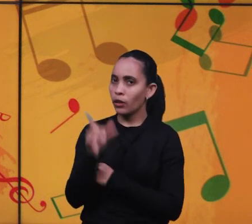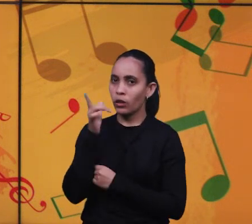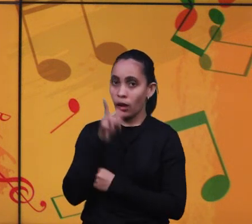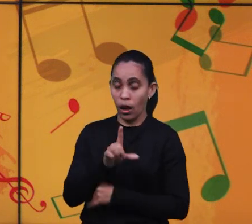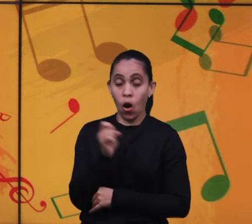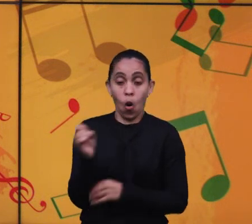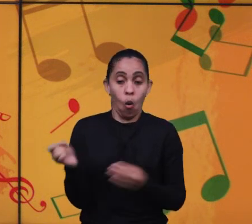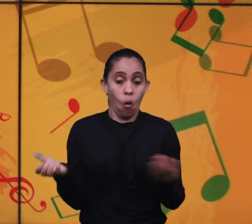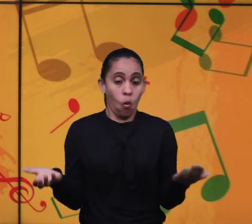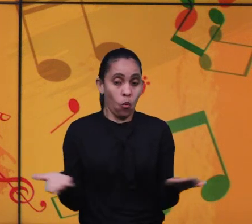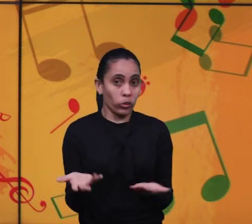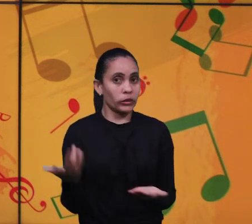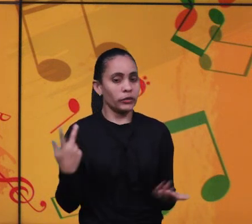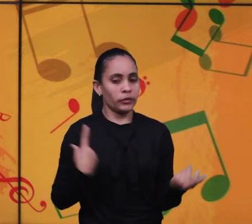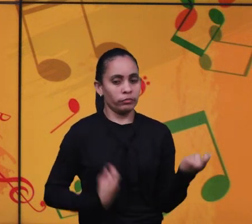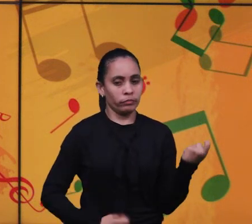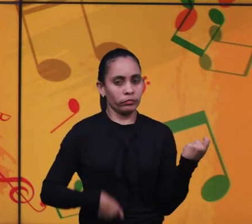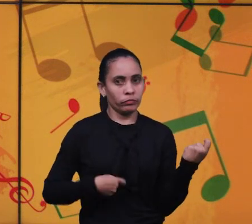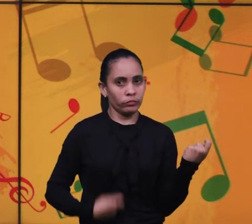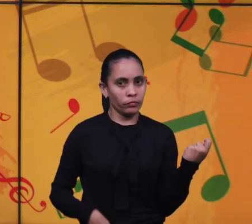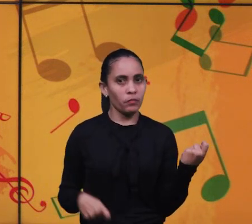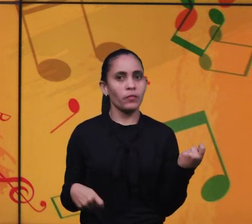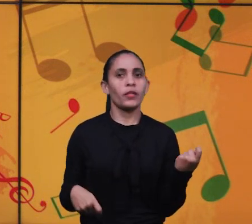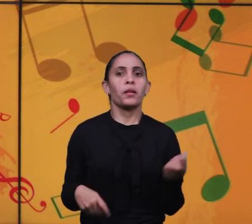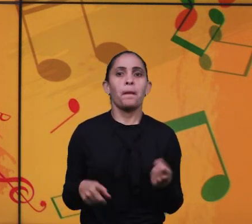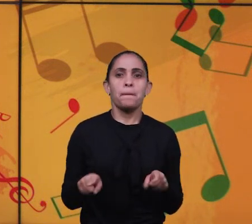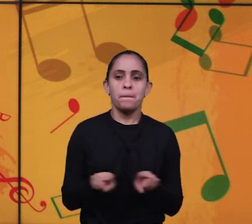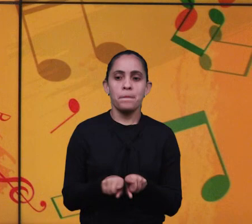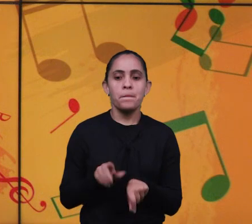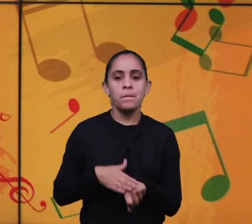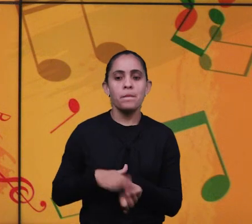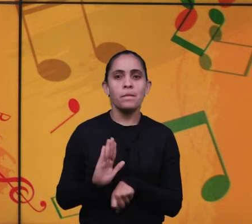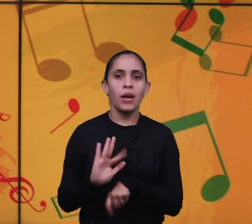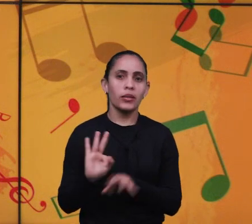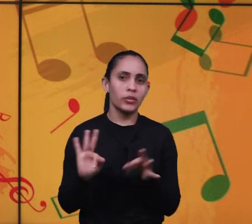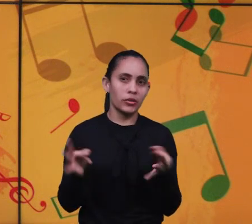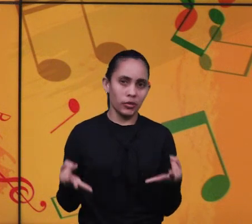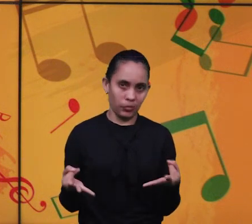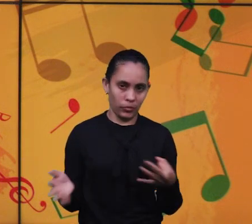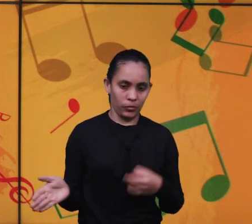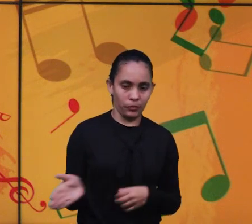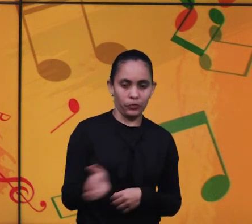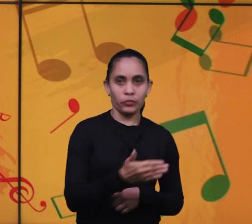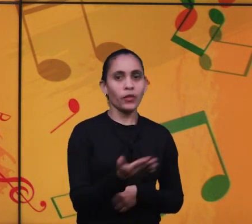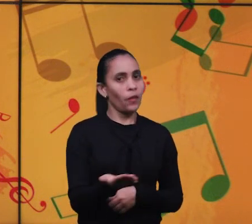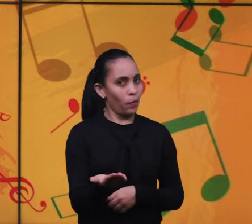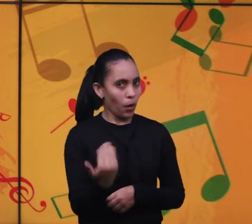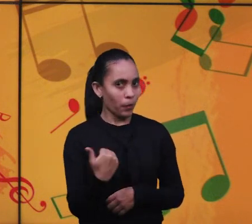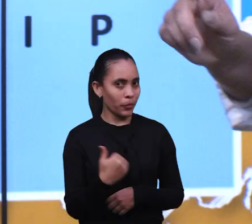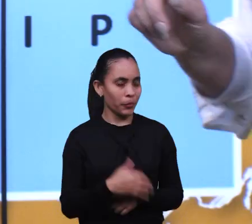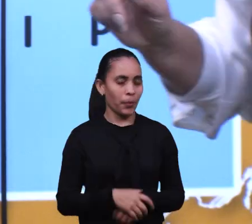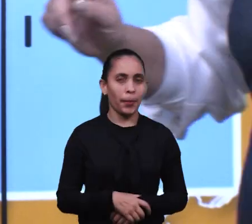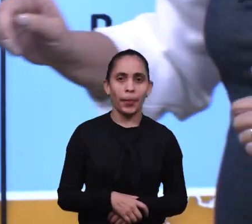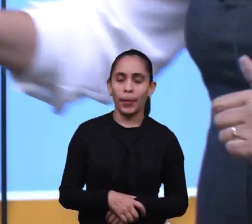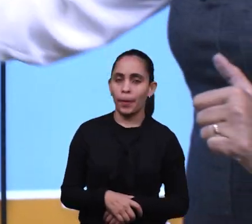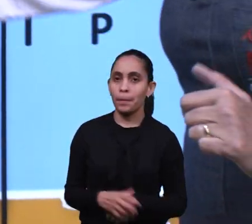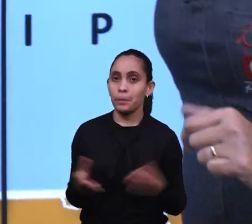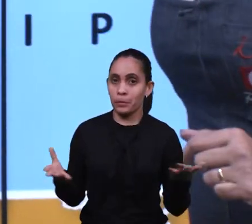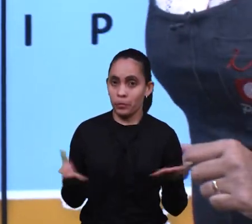encaixar. Hoje eu vou ensinar este ritmo básico um pouco mais simples. Vamos